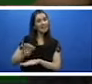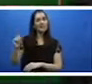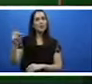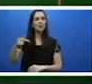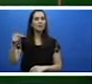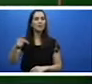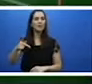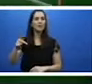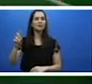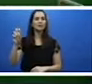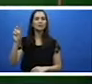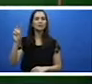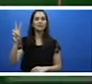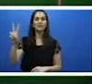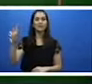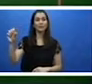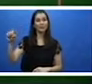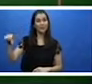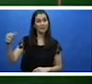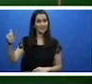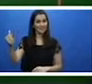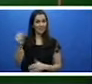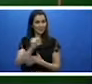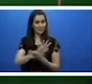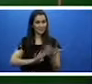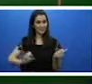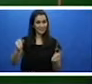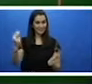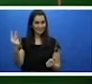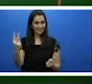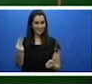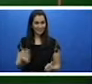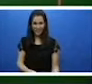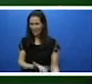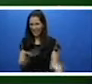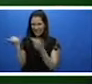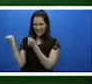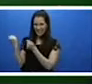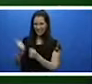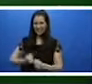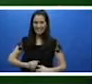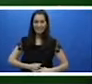296, exercício 2. Vamos começar?